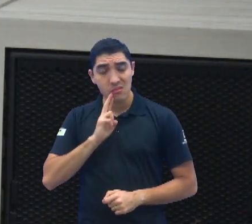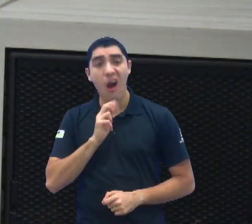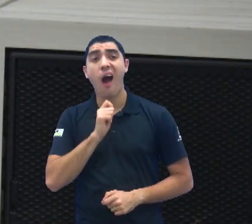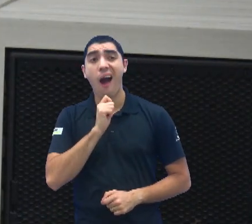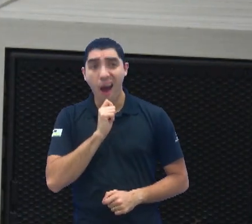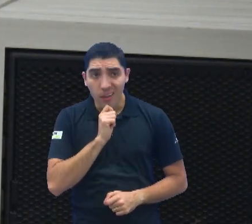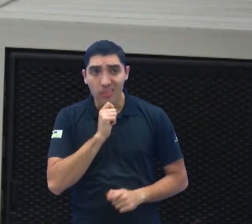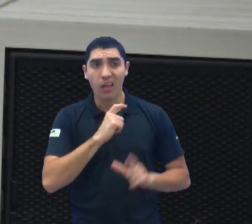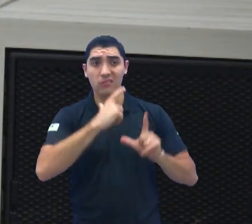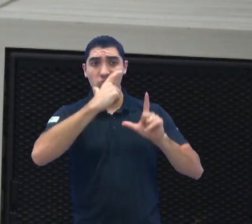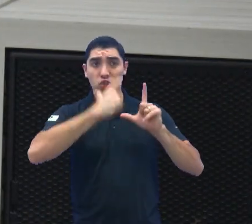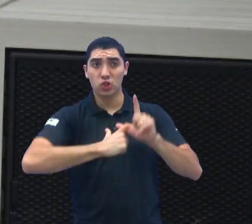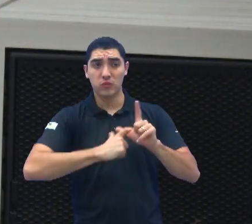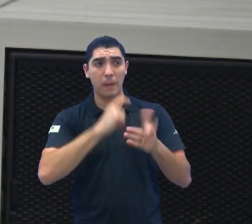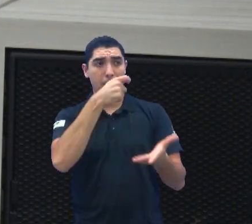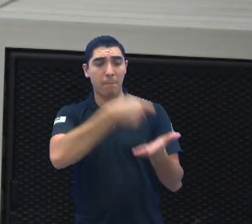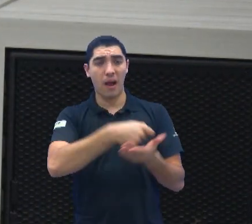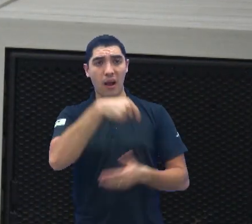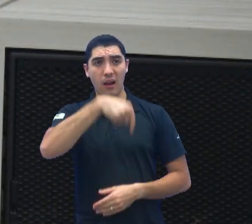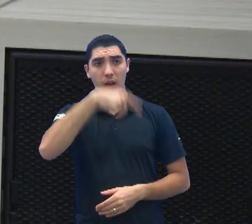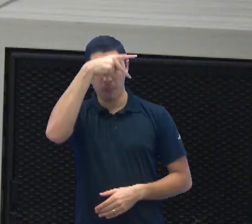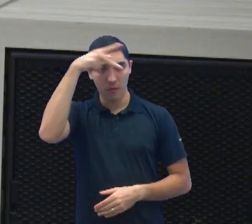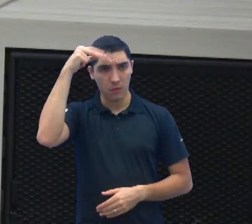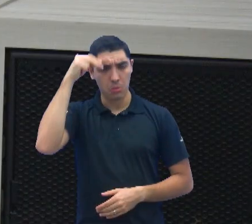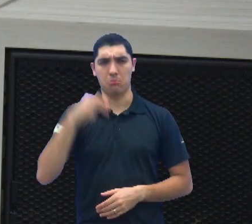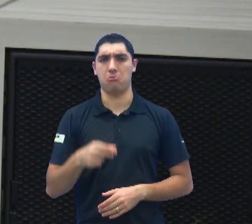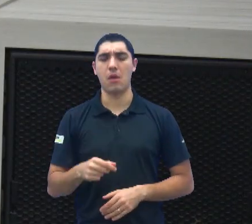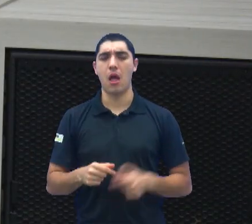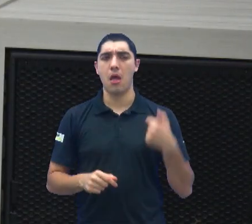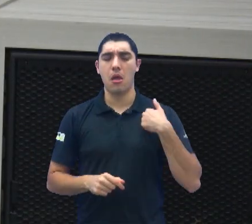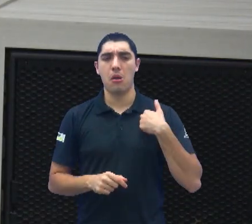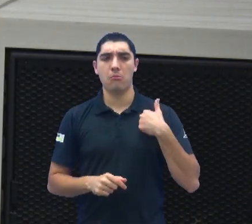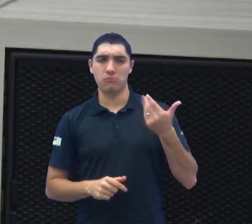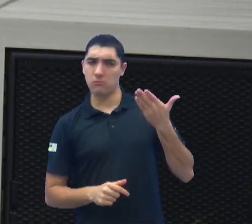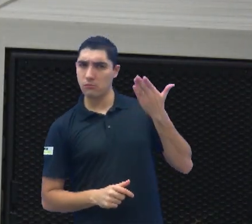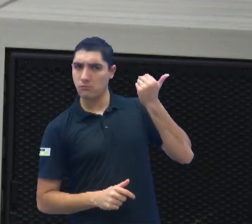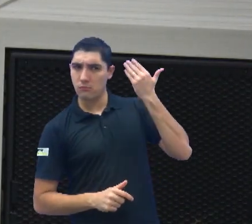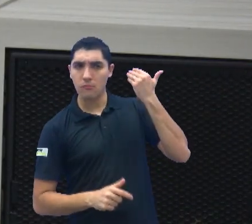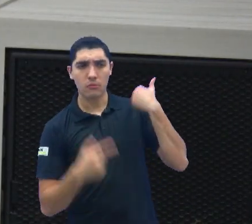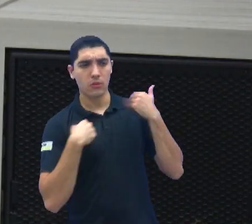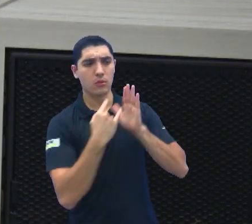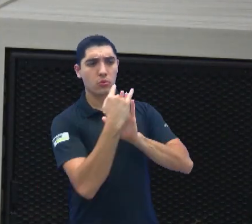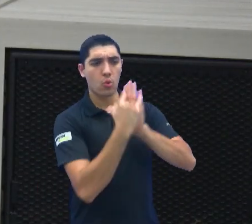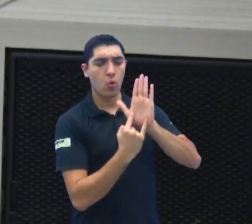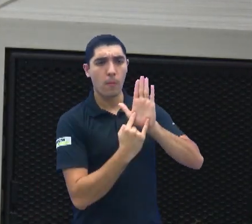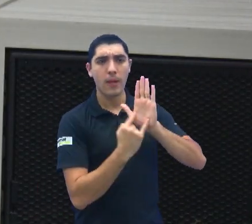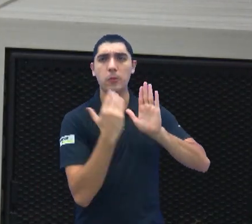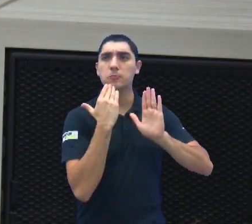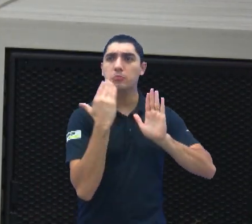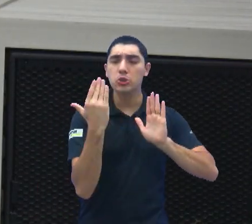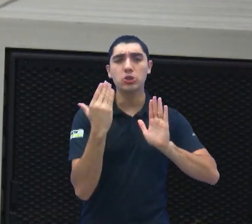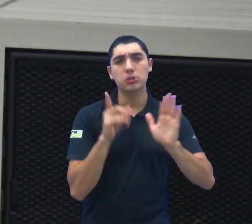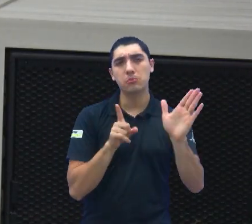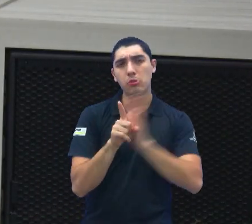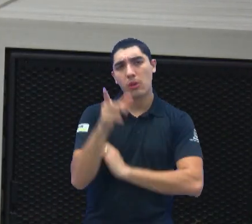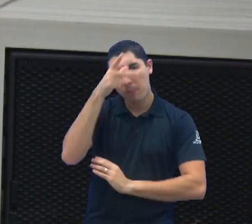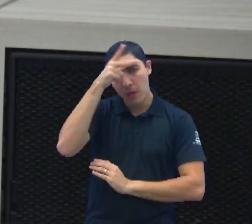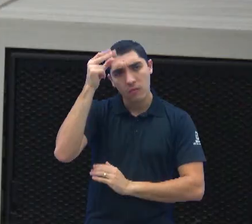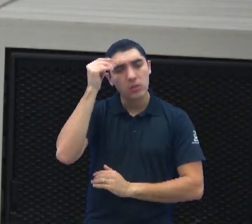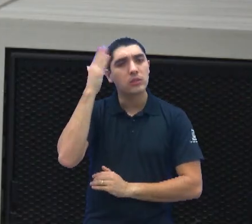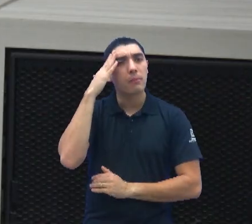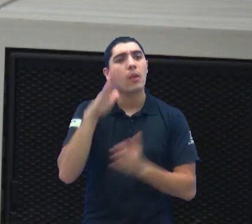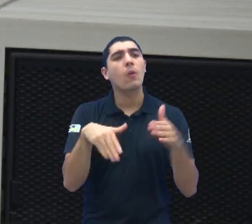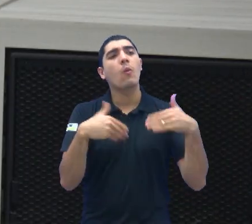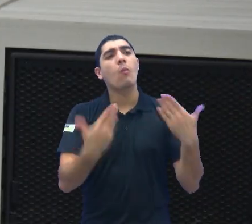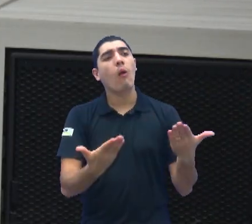atrás, eu fiz um requerimento aqui pedindo para a prefeitura os 10 maiores devedores da nossa cidade.